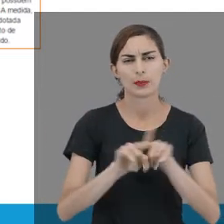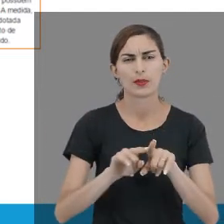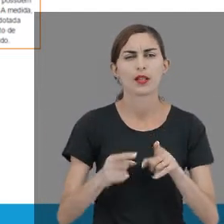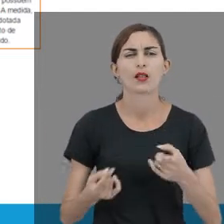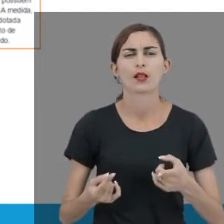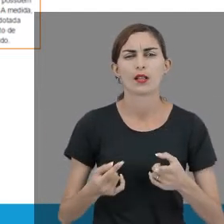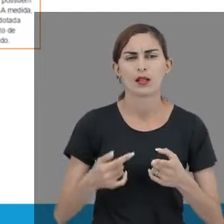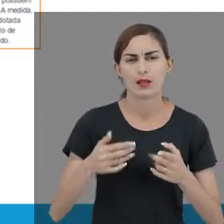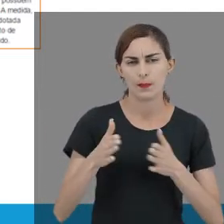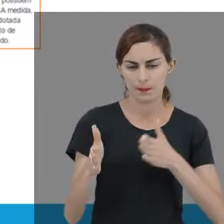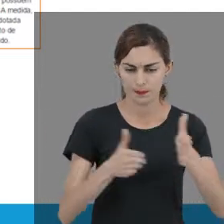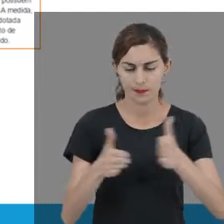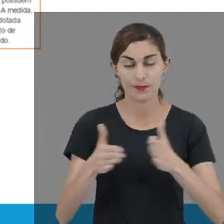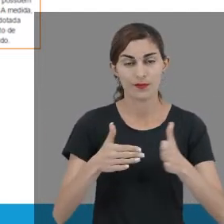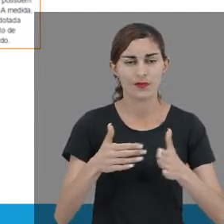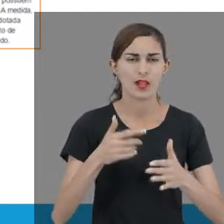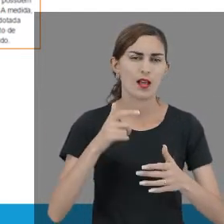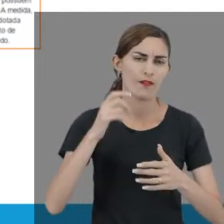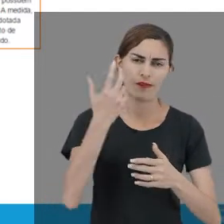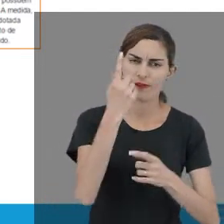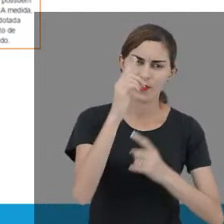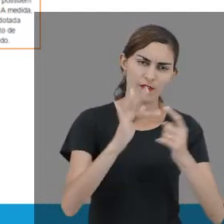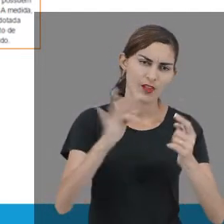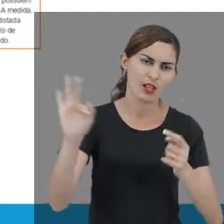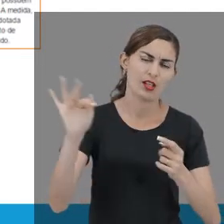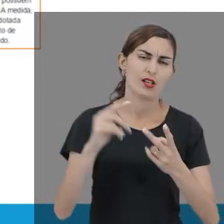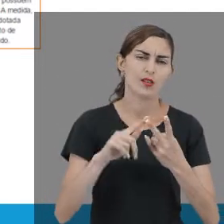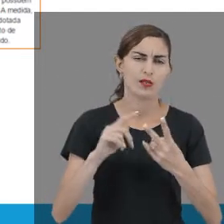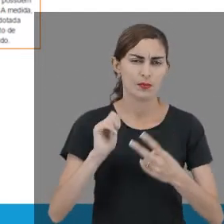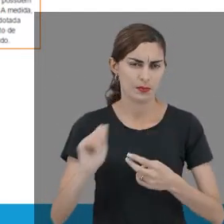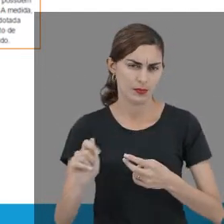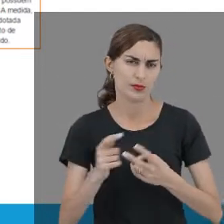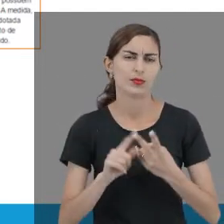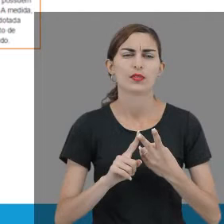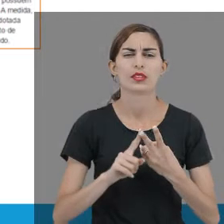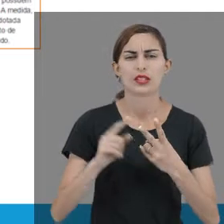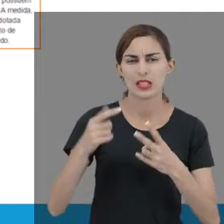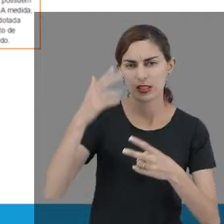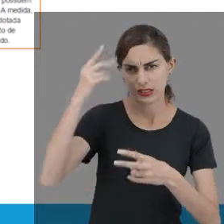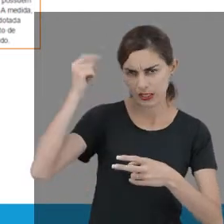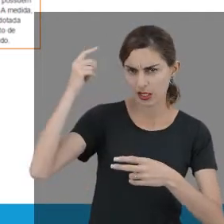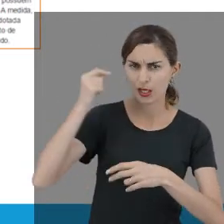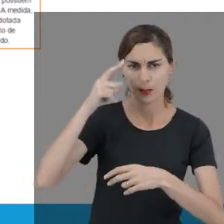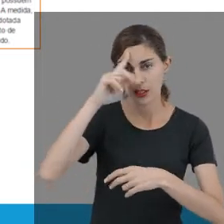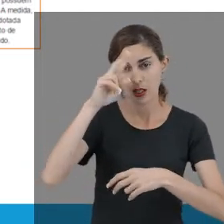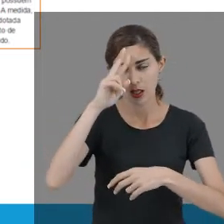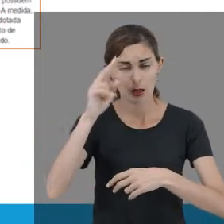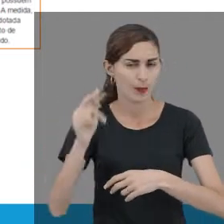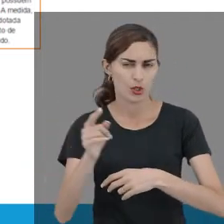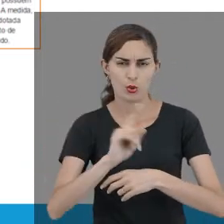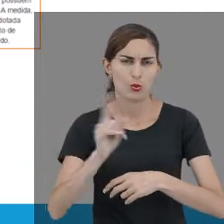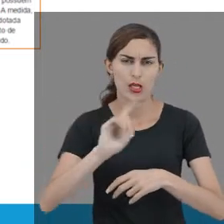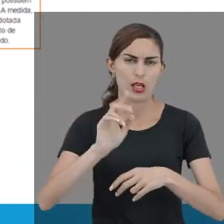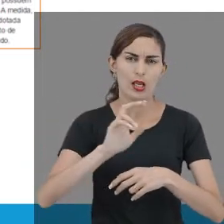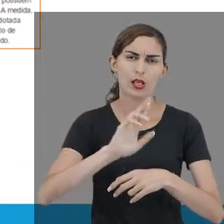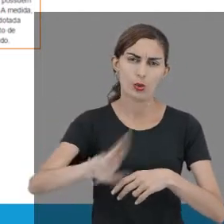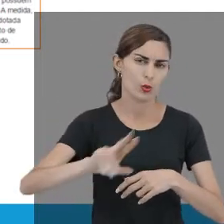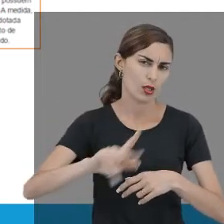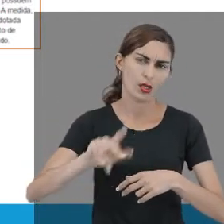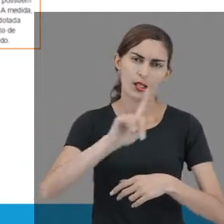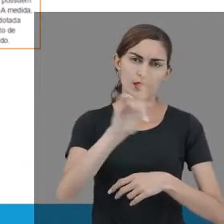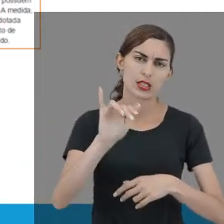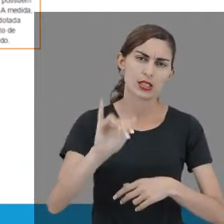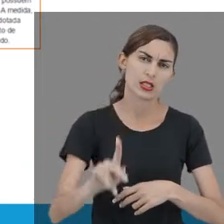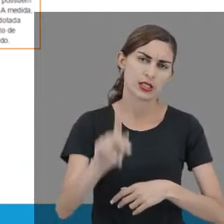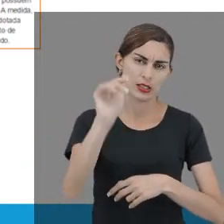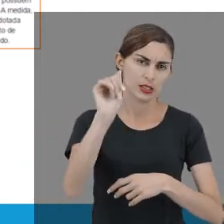séria investigação foi conduzida. Então, na época, lembrando que ainda não era a Zika relacionada à